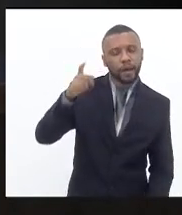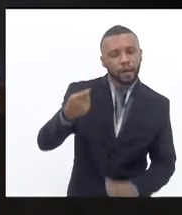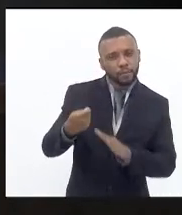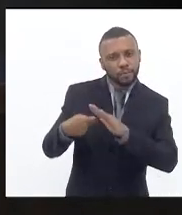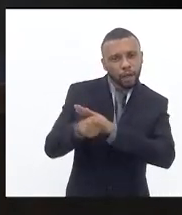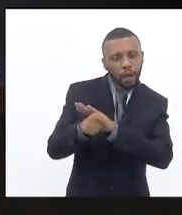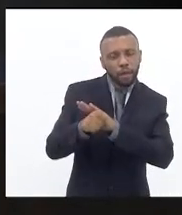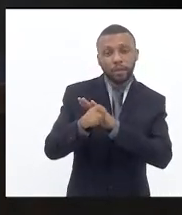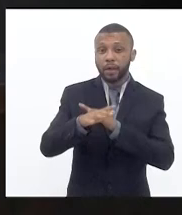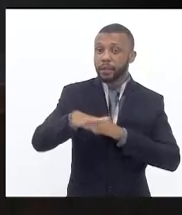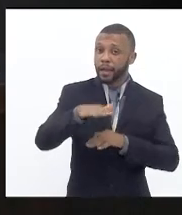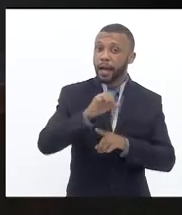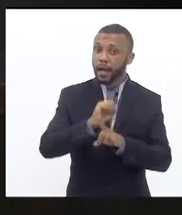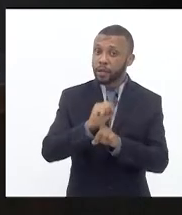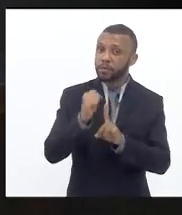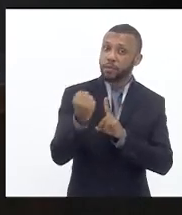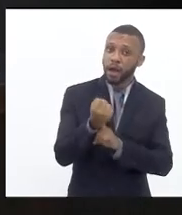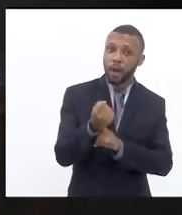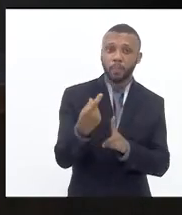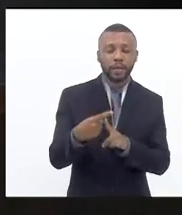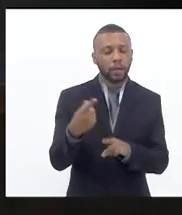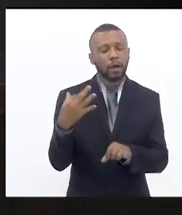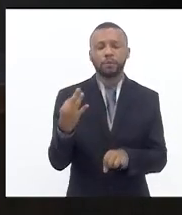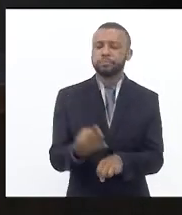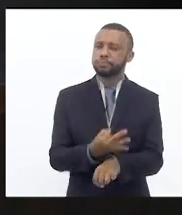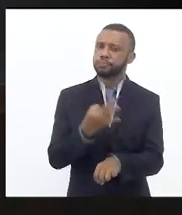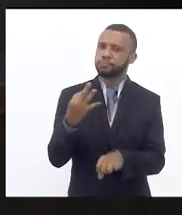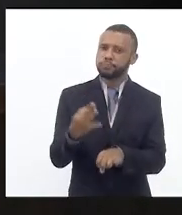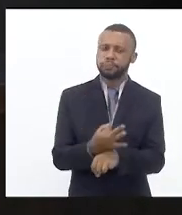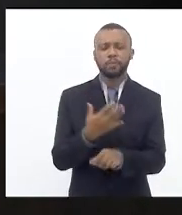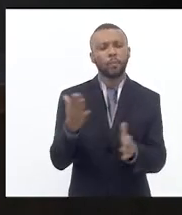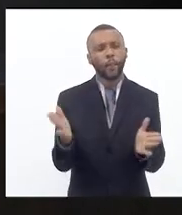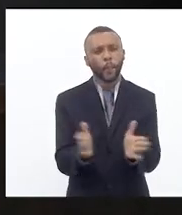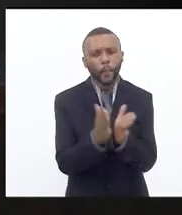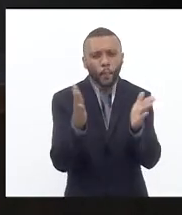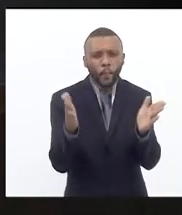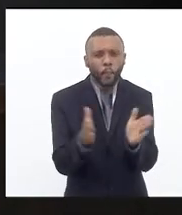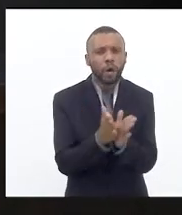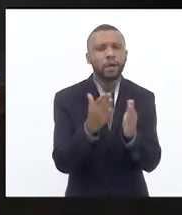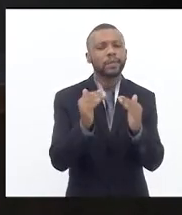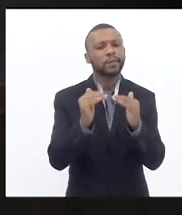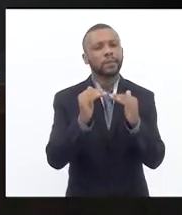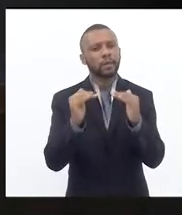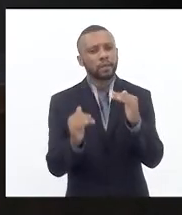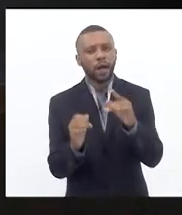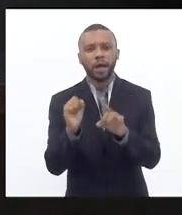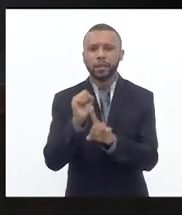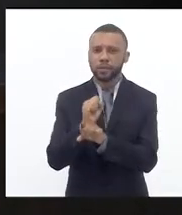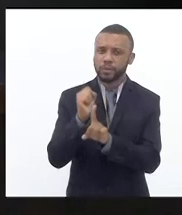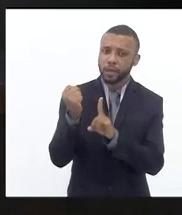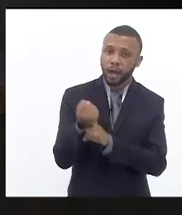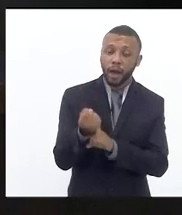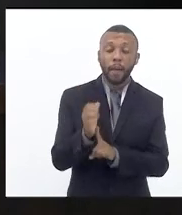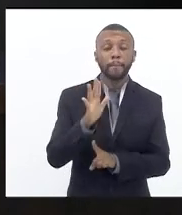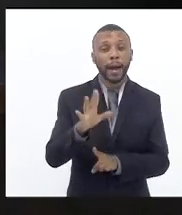os investimentos sociais porque a gente não aguenta mais tanta pobreza desigualdade social mas nós precisamos